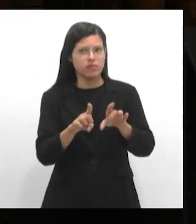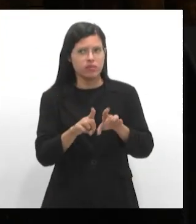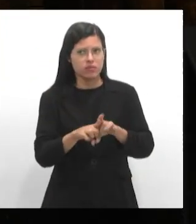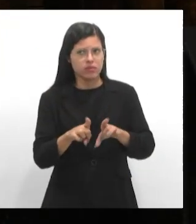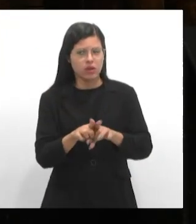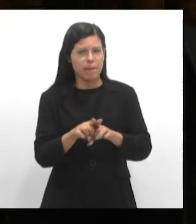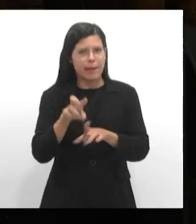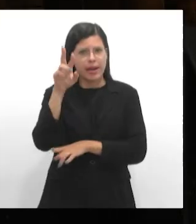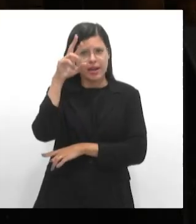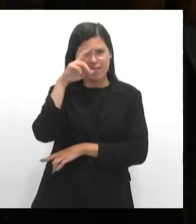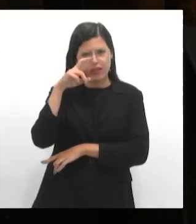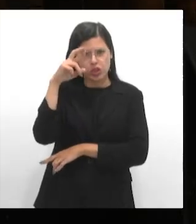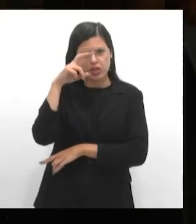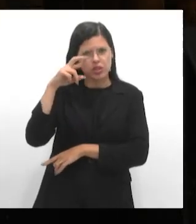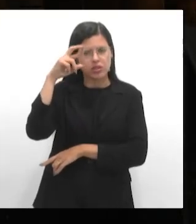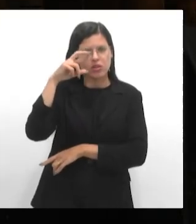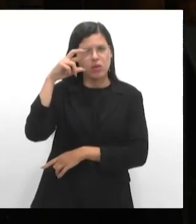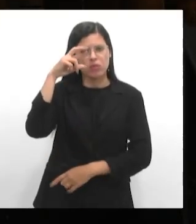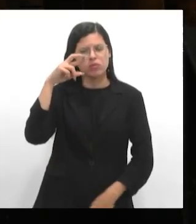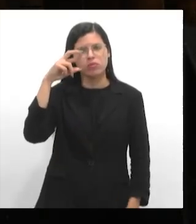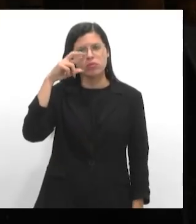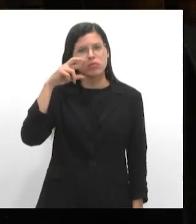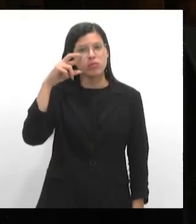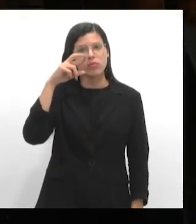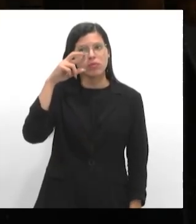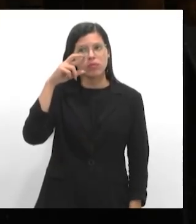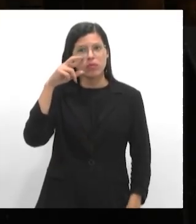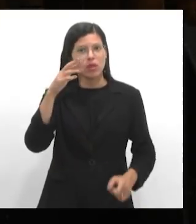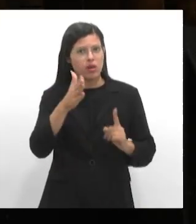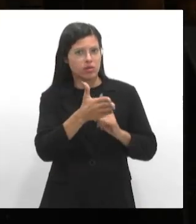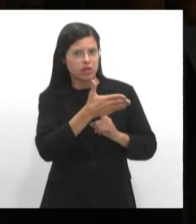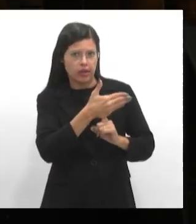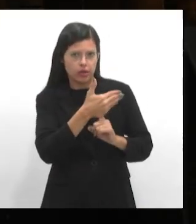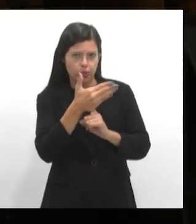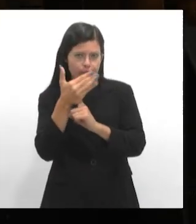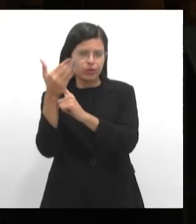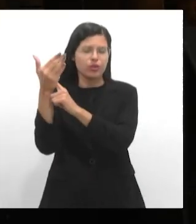na investigação e na tecnologia.